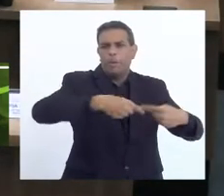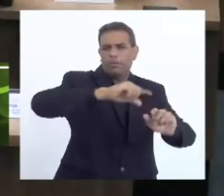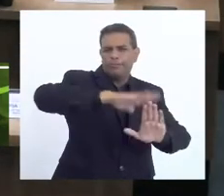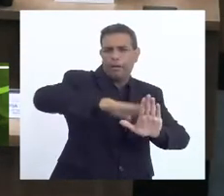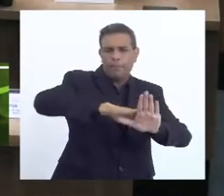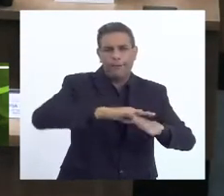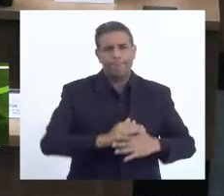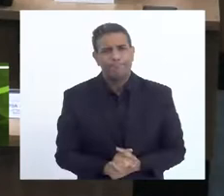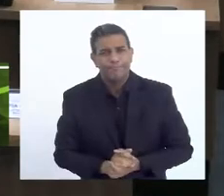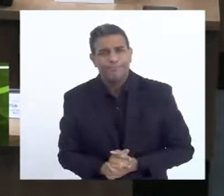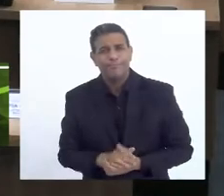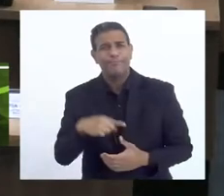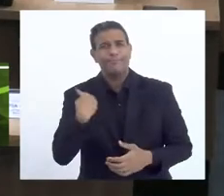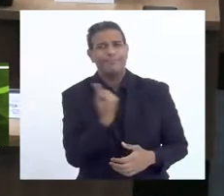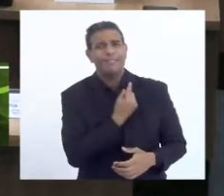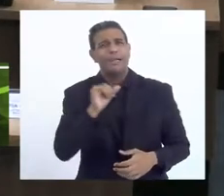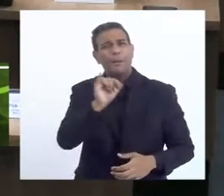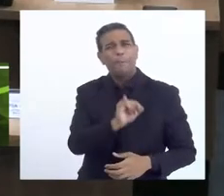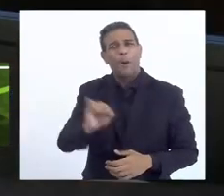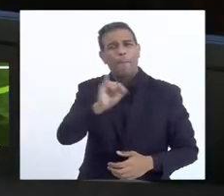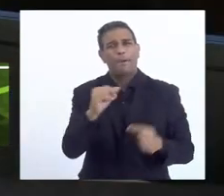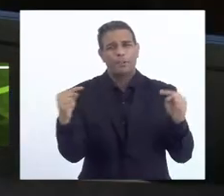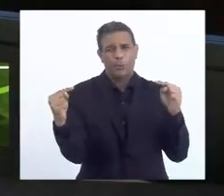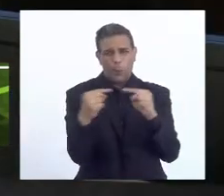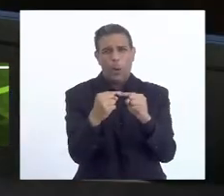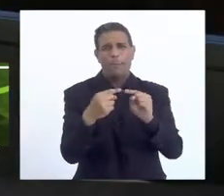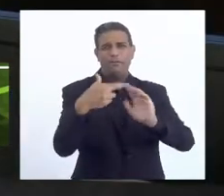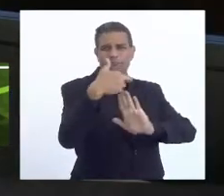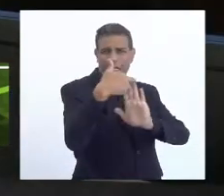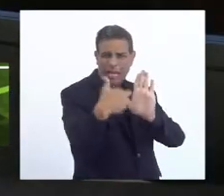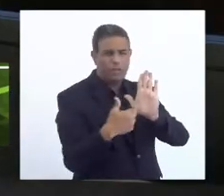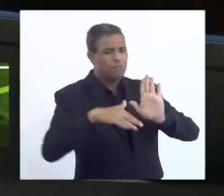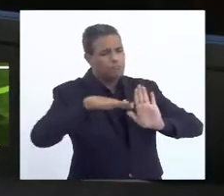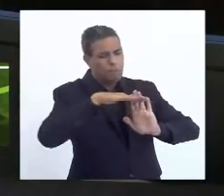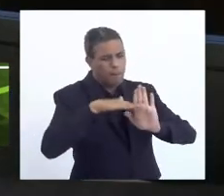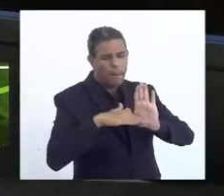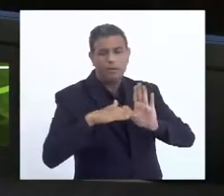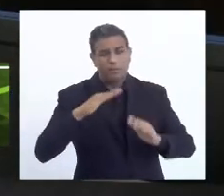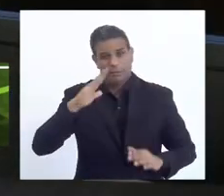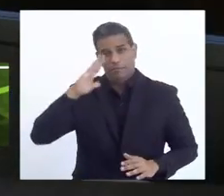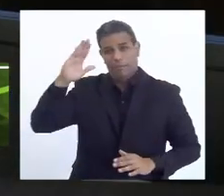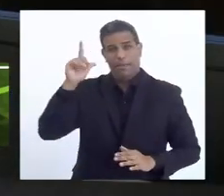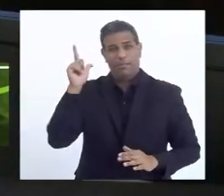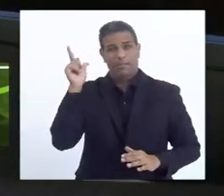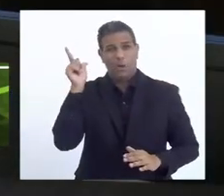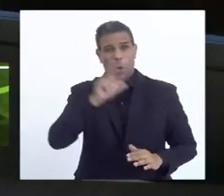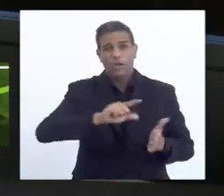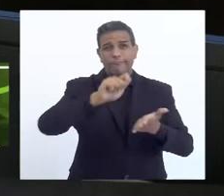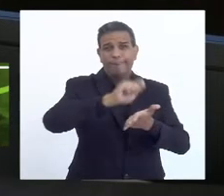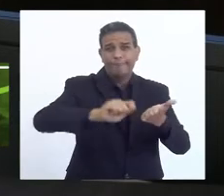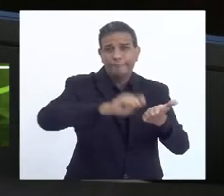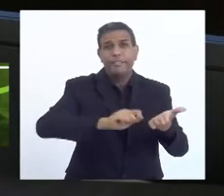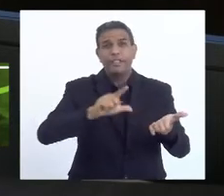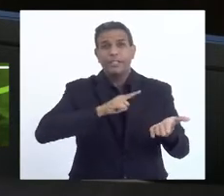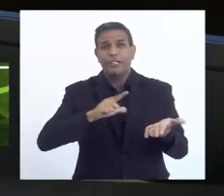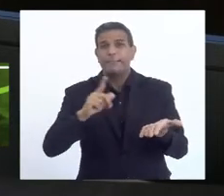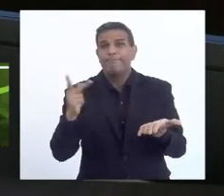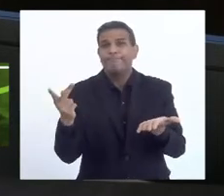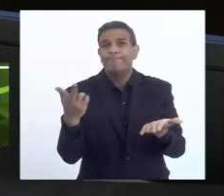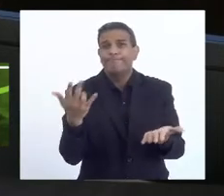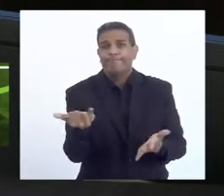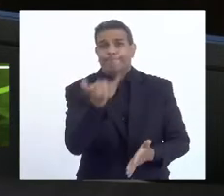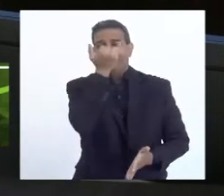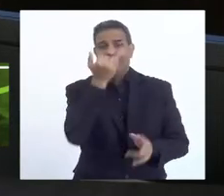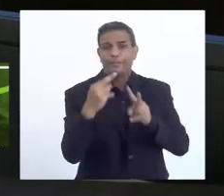E aí é importante também trazer que, de acordo com esse relatório, os principais autores dos ataques virtuais que